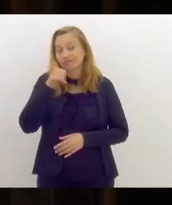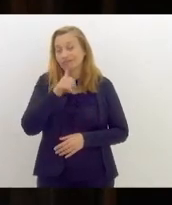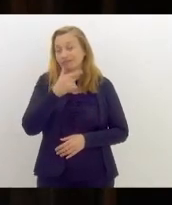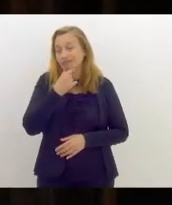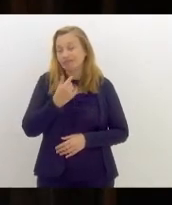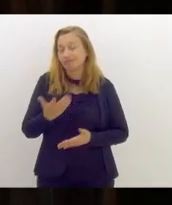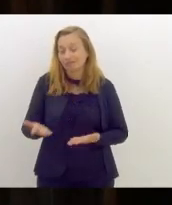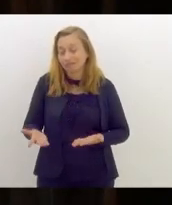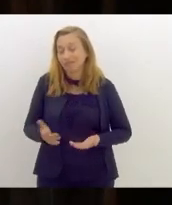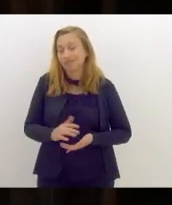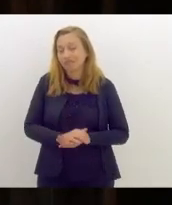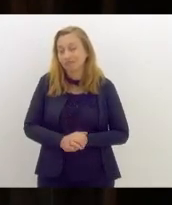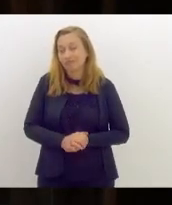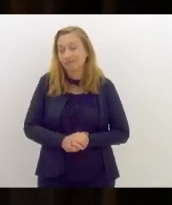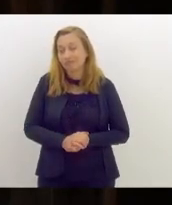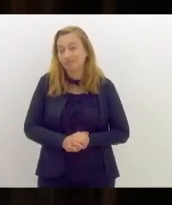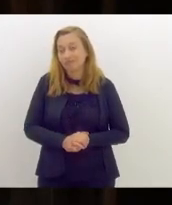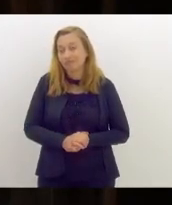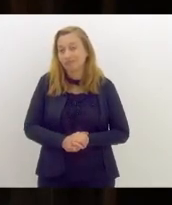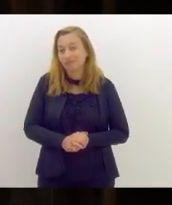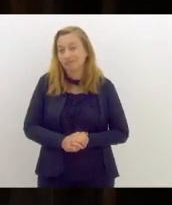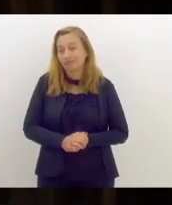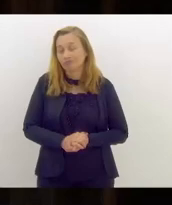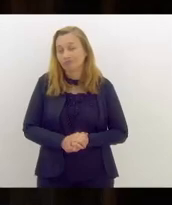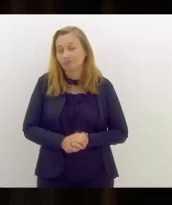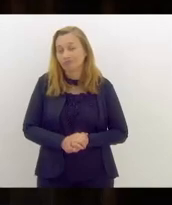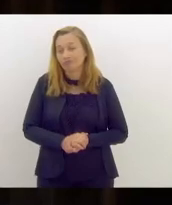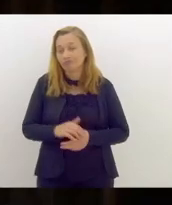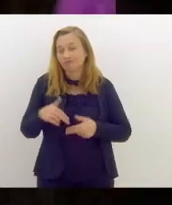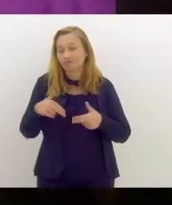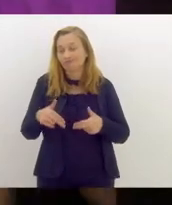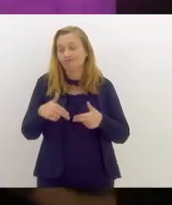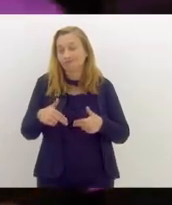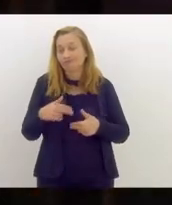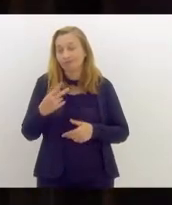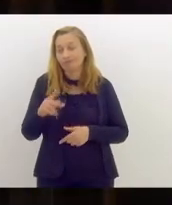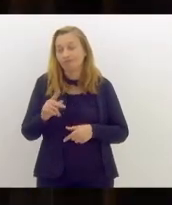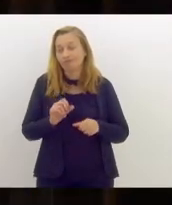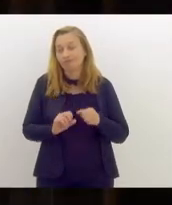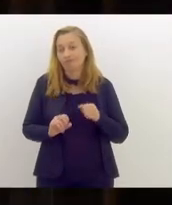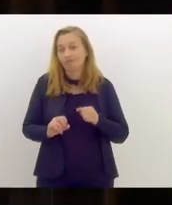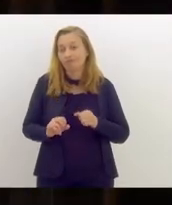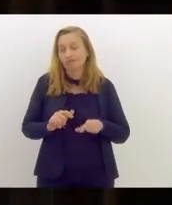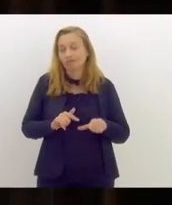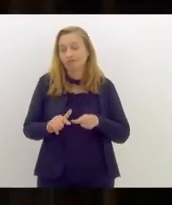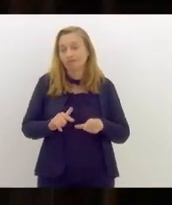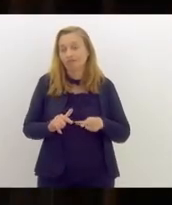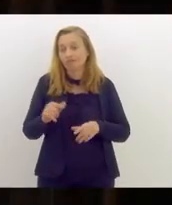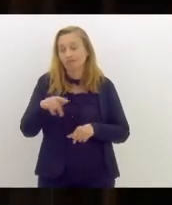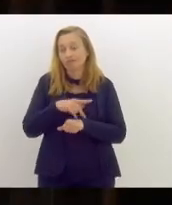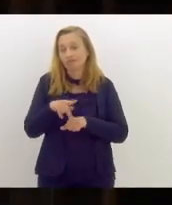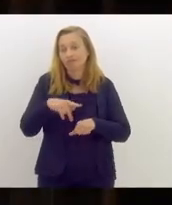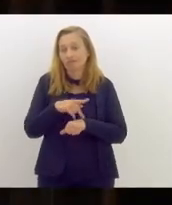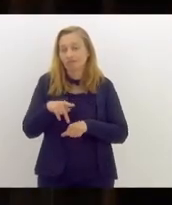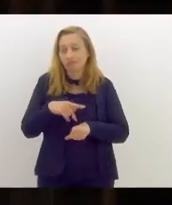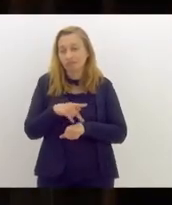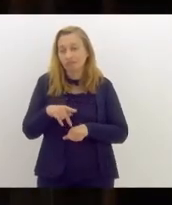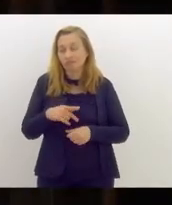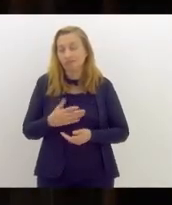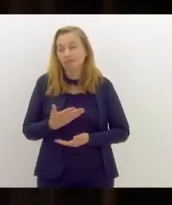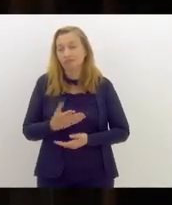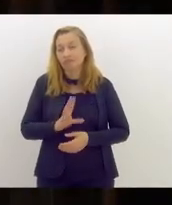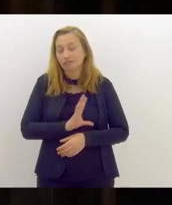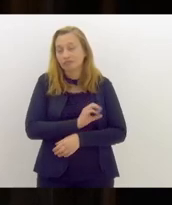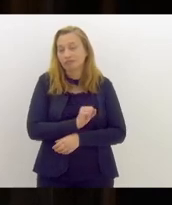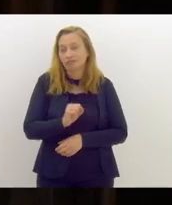de todos os advogados né que militam que exercita a sua função nesse nosso país nesse nosso amado